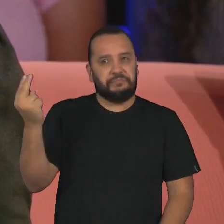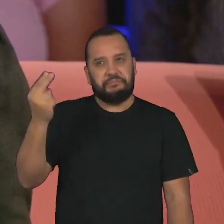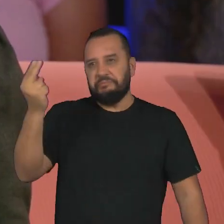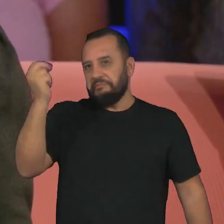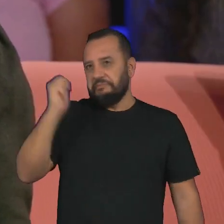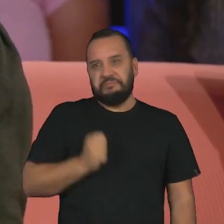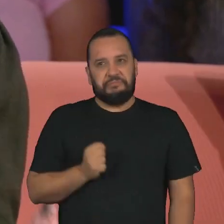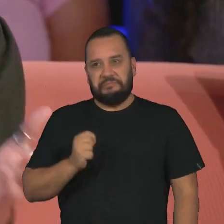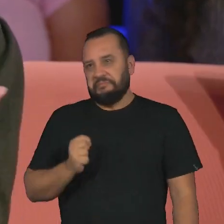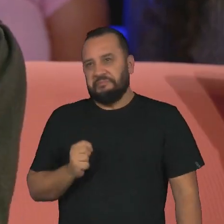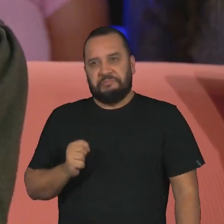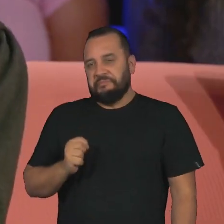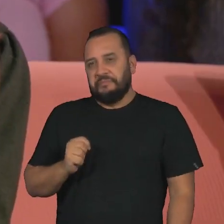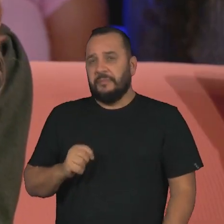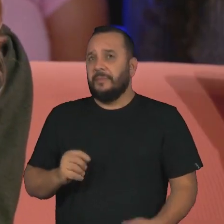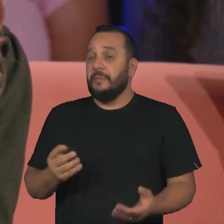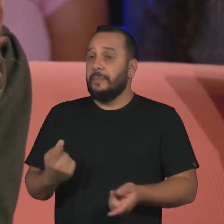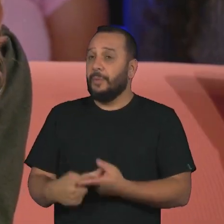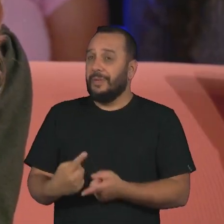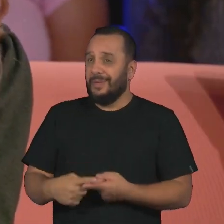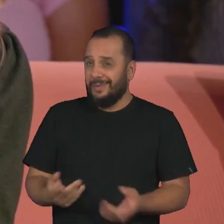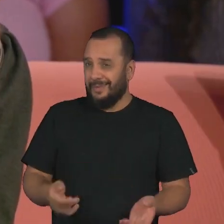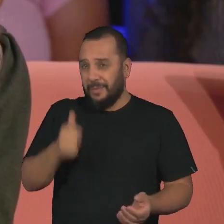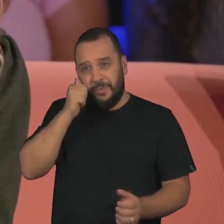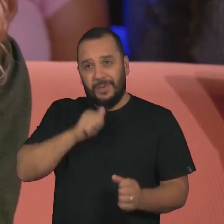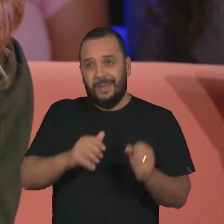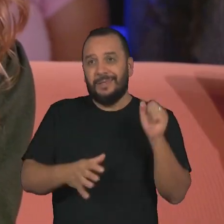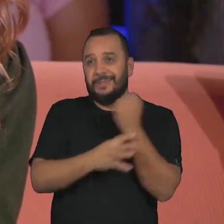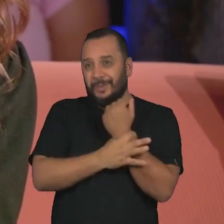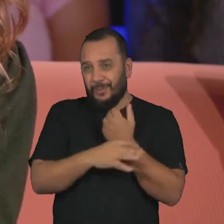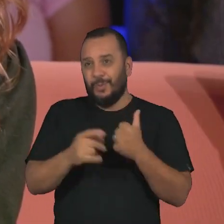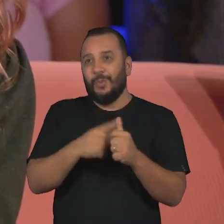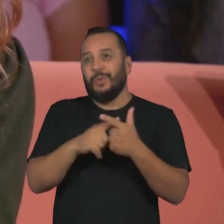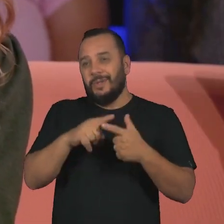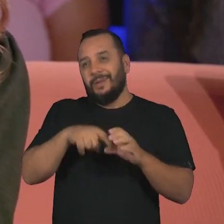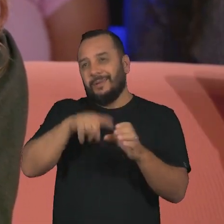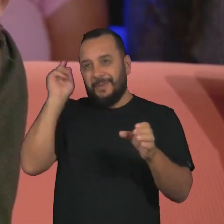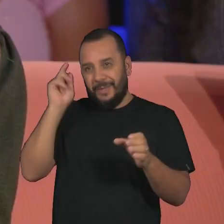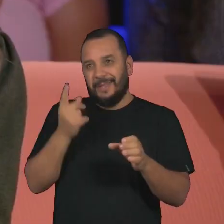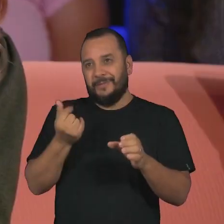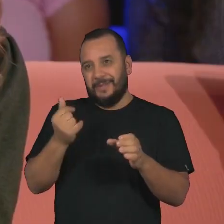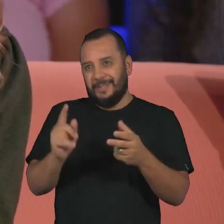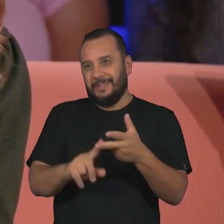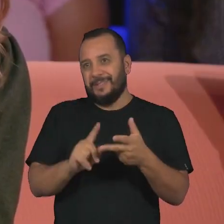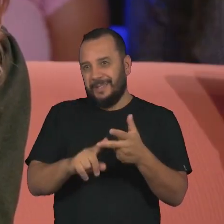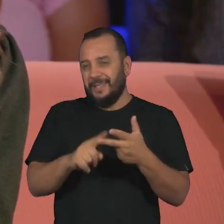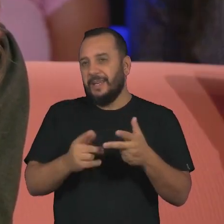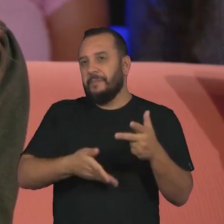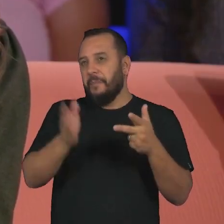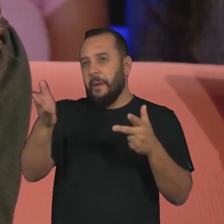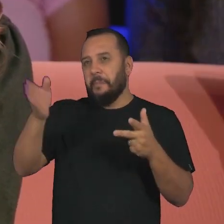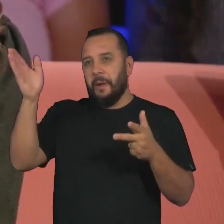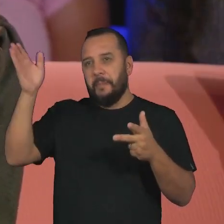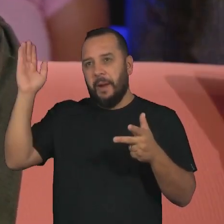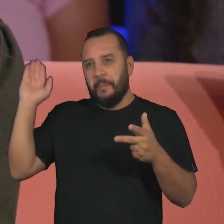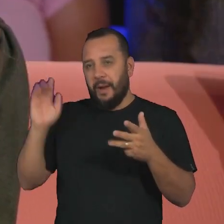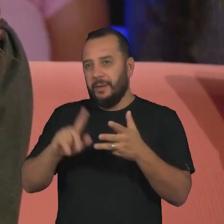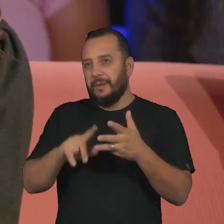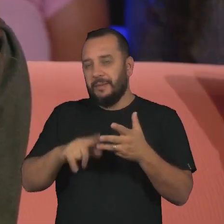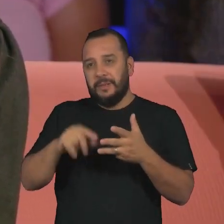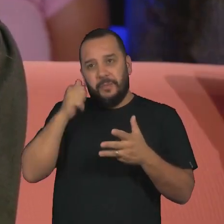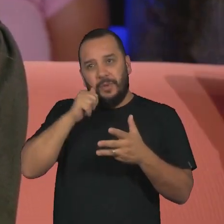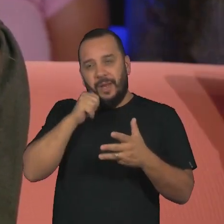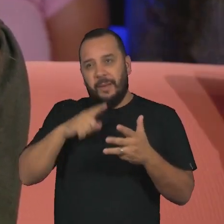mais. Por quê? Porque ela está segura de si, ela tem a independência financeira dela, ela vai para onde ela quer. O poder